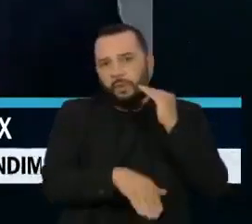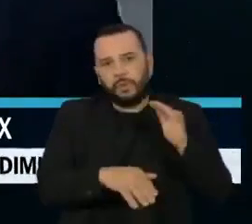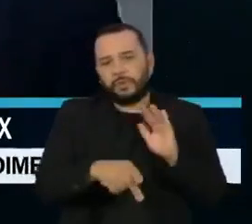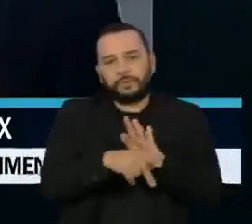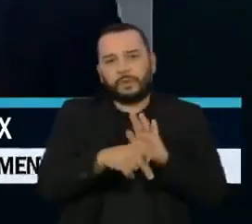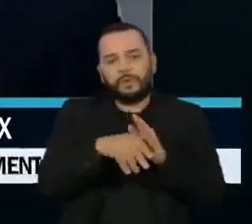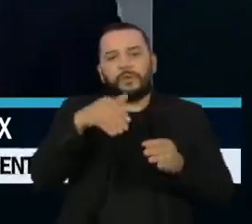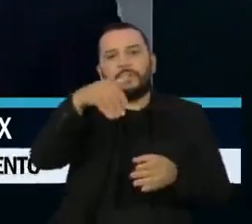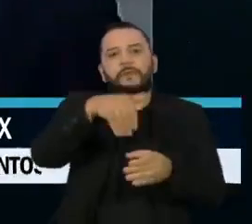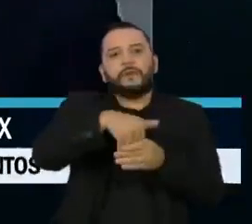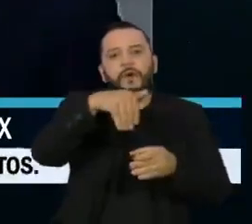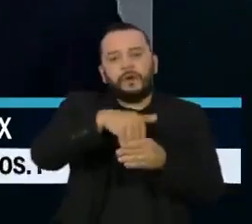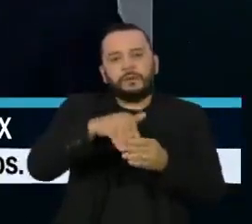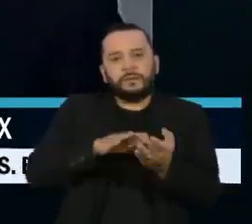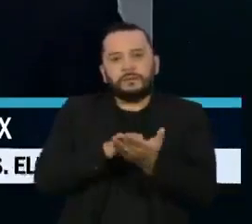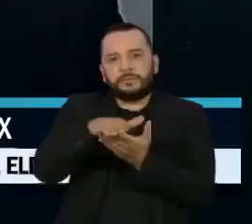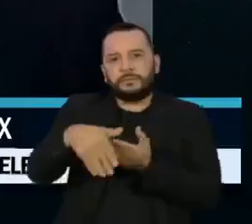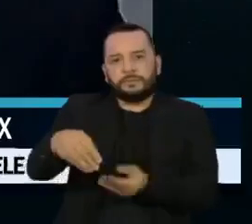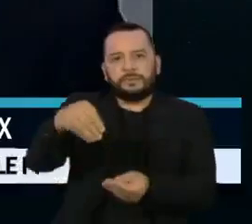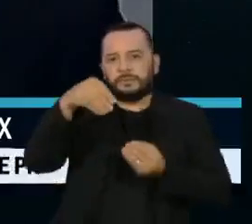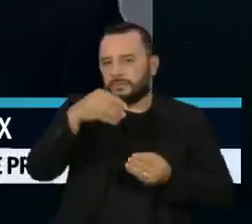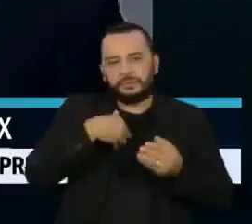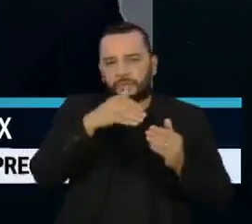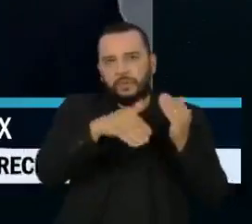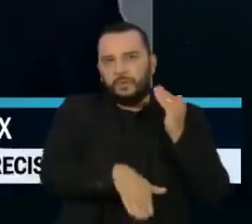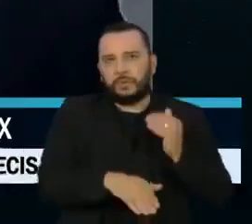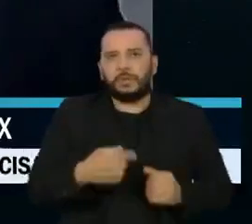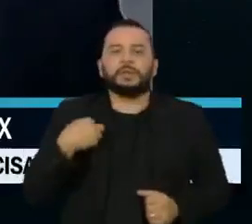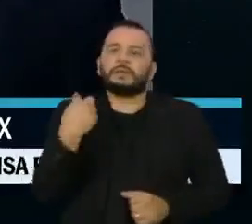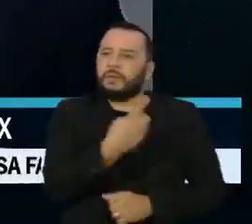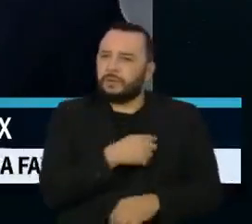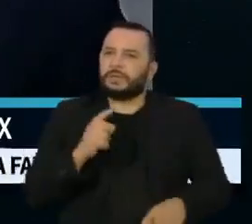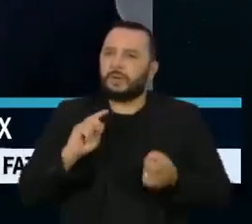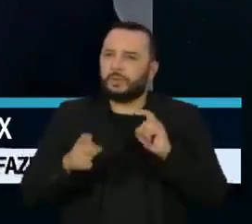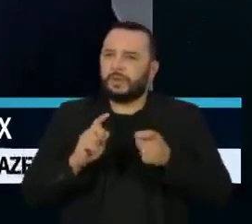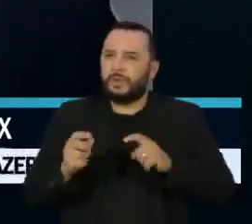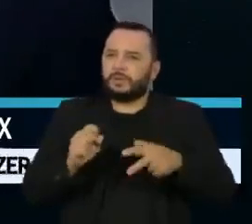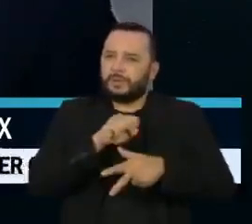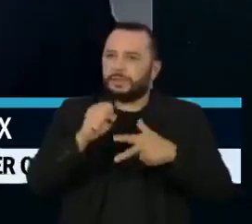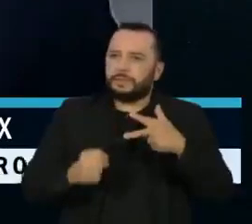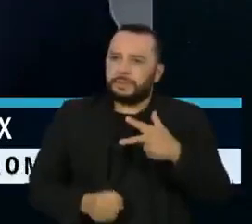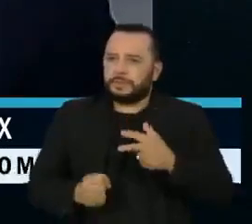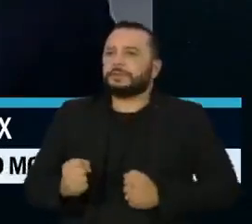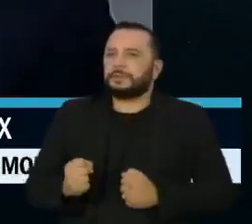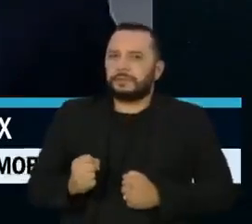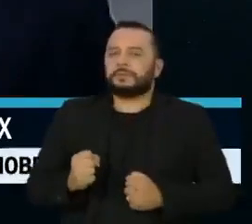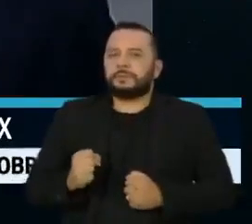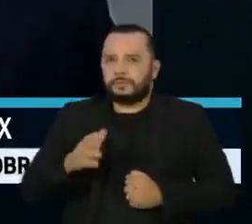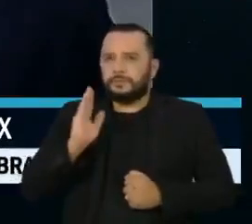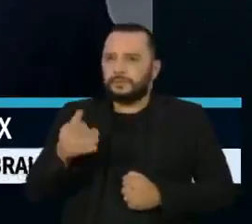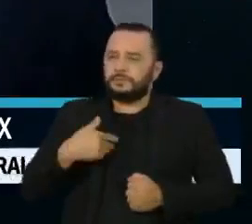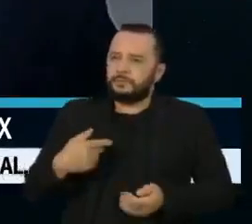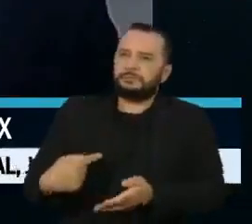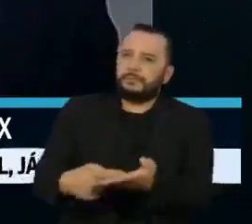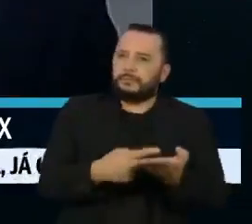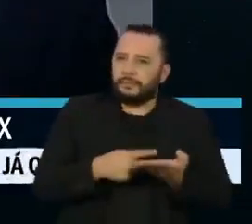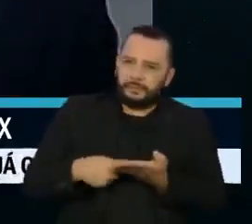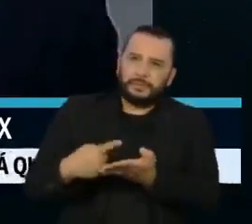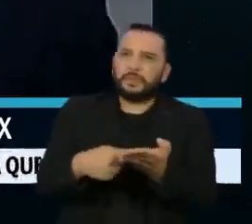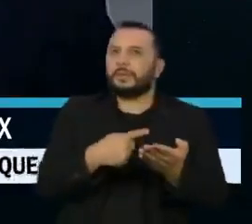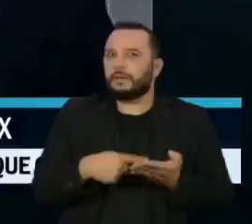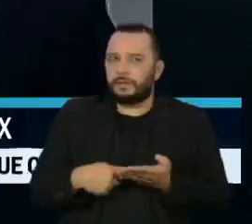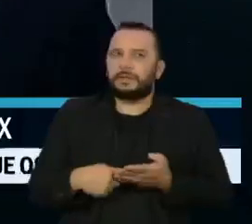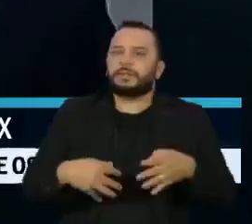Nós combinamos uma reunião entre os três poderes para nós fixarmos balizas